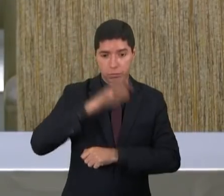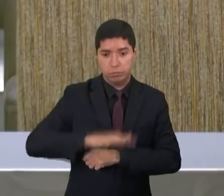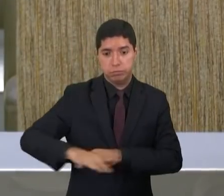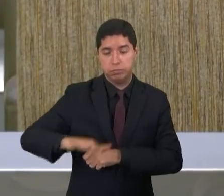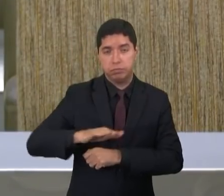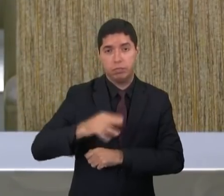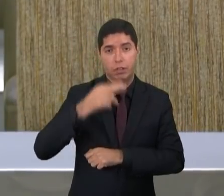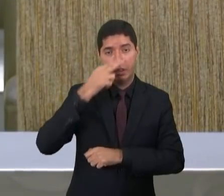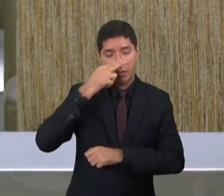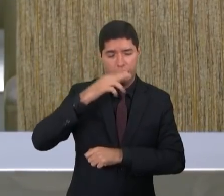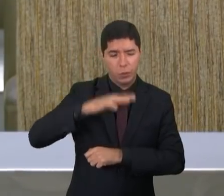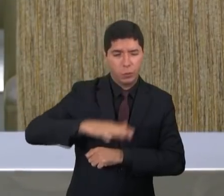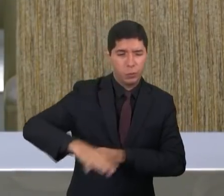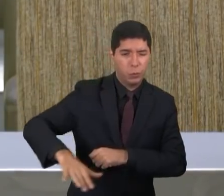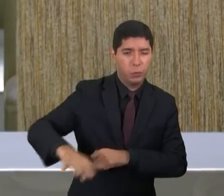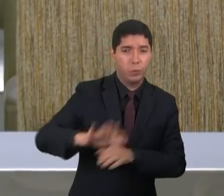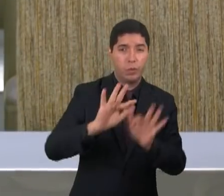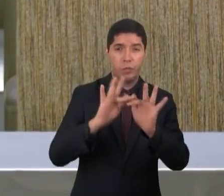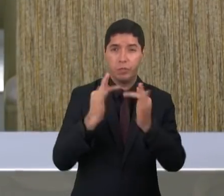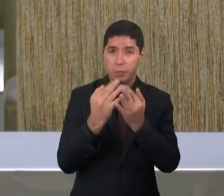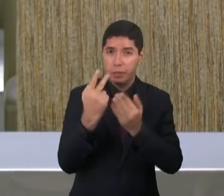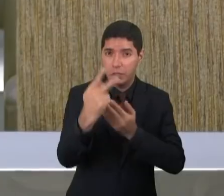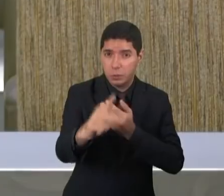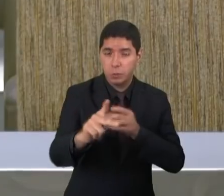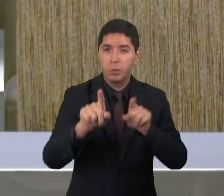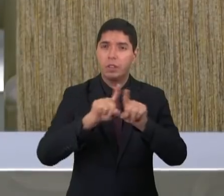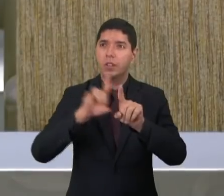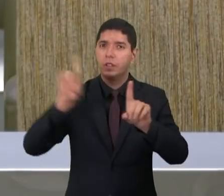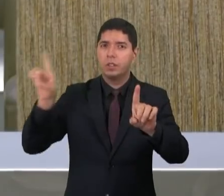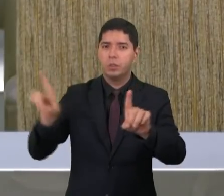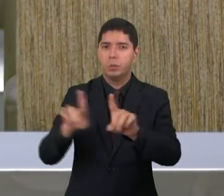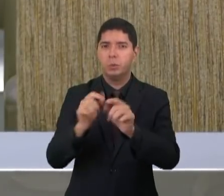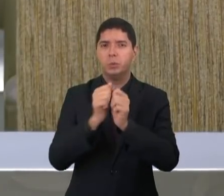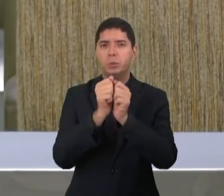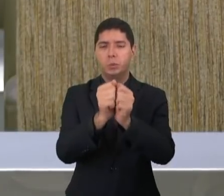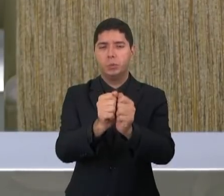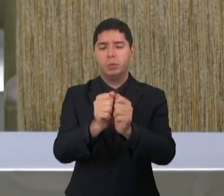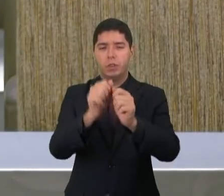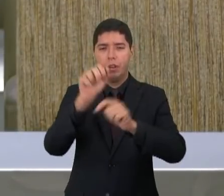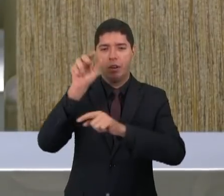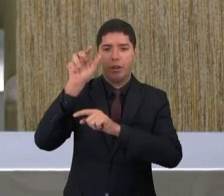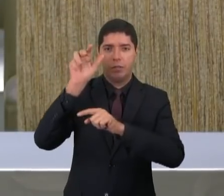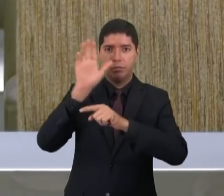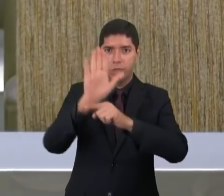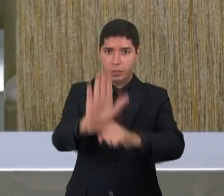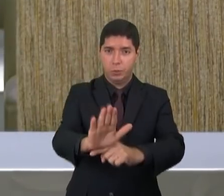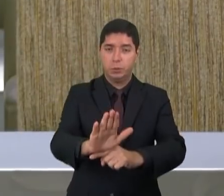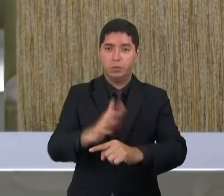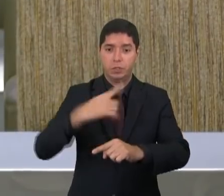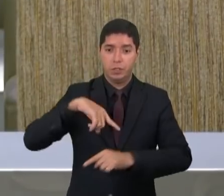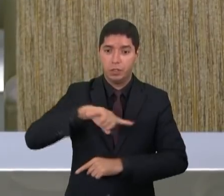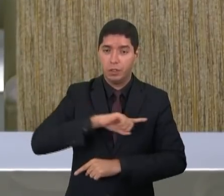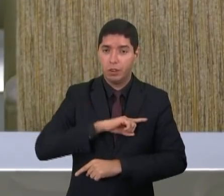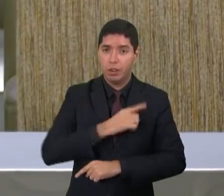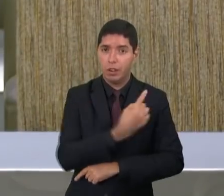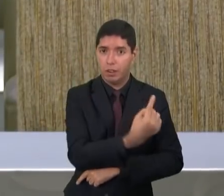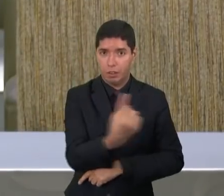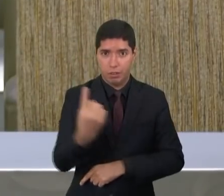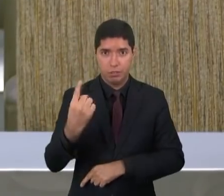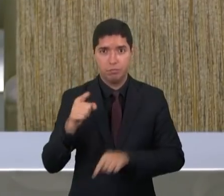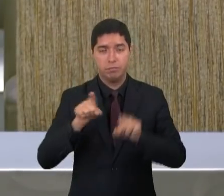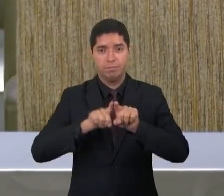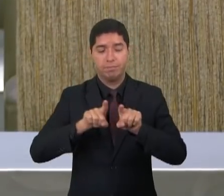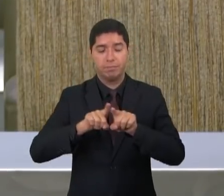ao lado da sua família. Deus está ao nosso lado. E o salmista